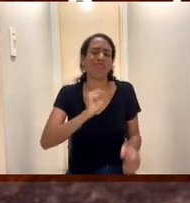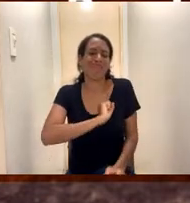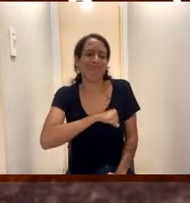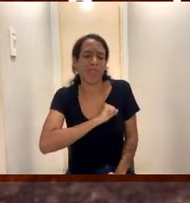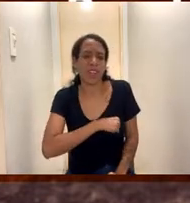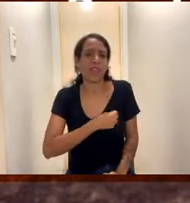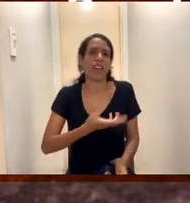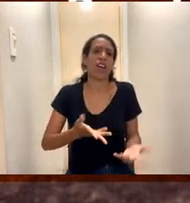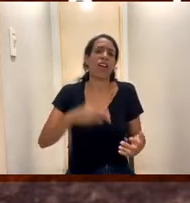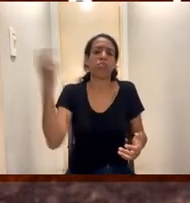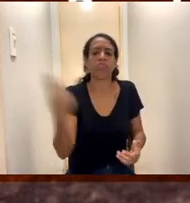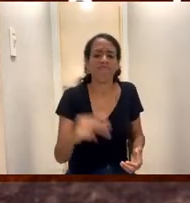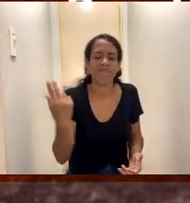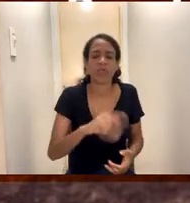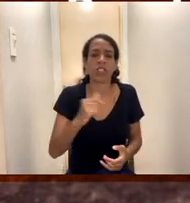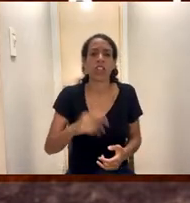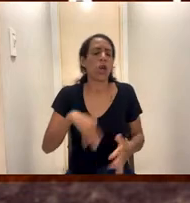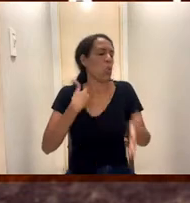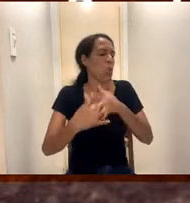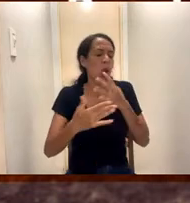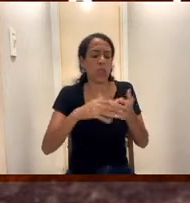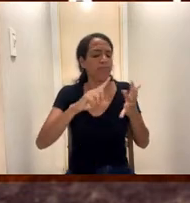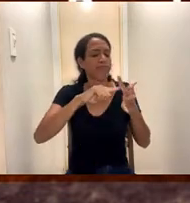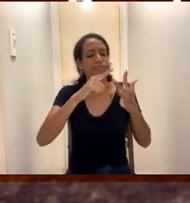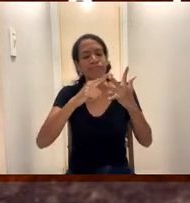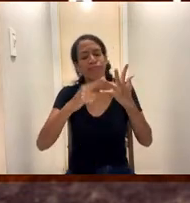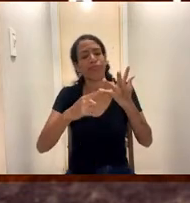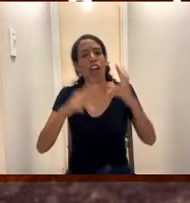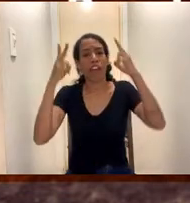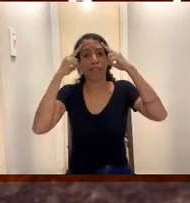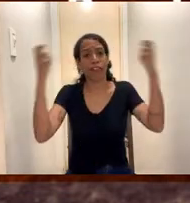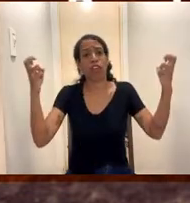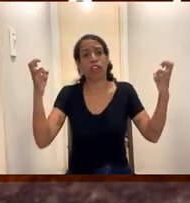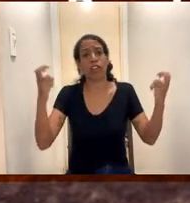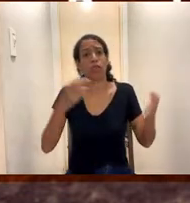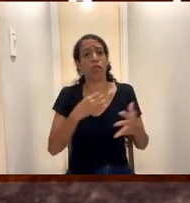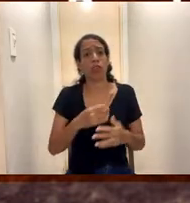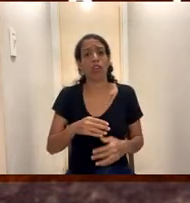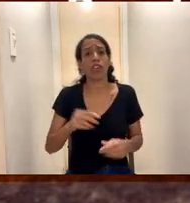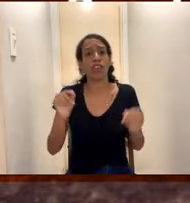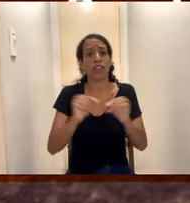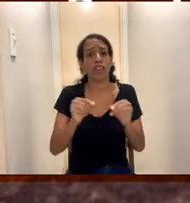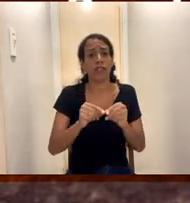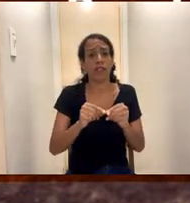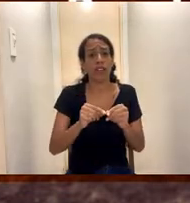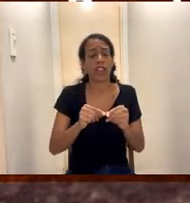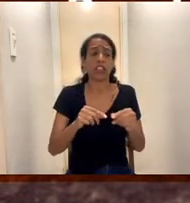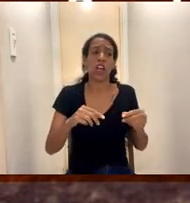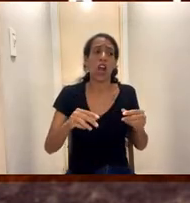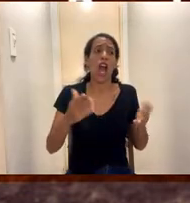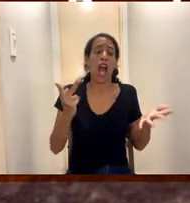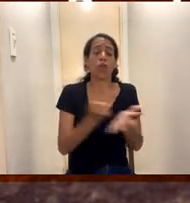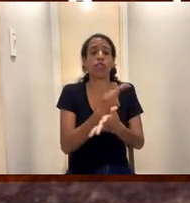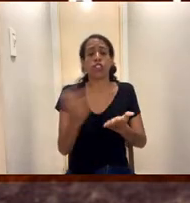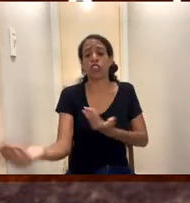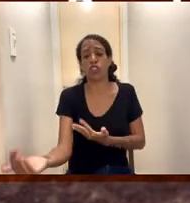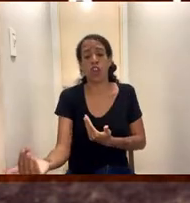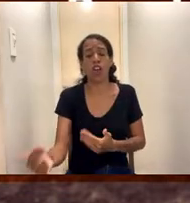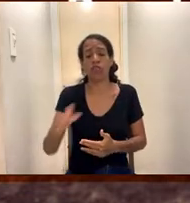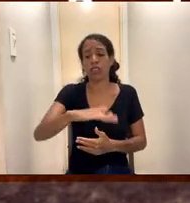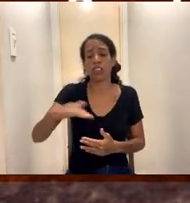maus tratos e quaisquer outras formas de violência, seja elas cometidas contra adolescentes, jovens,